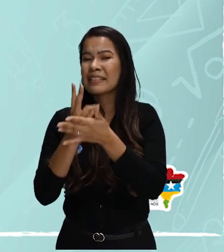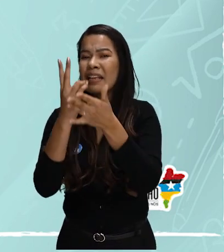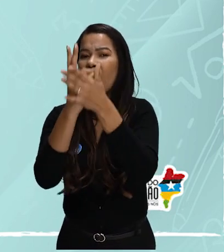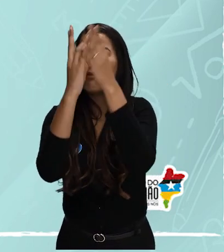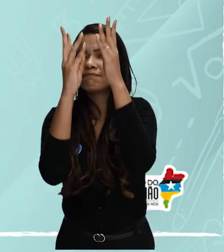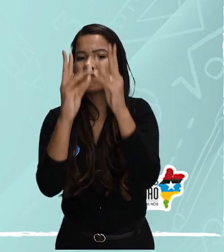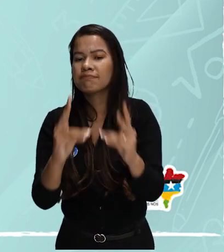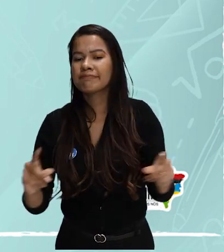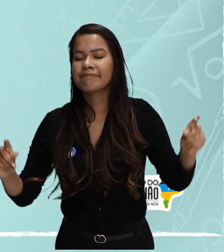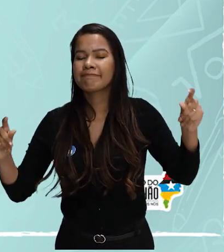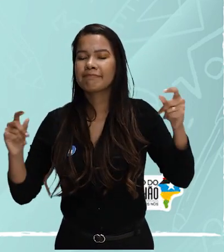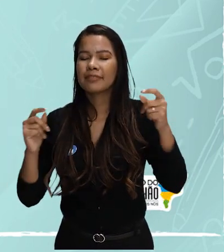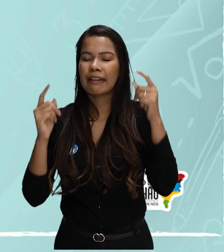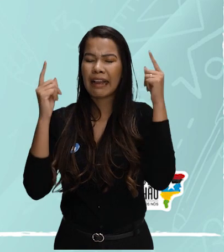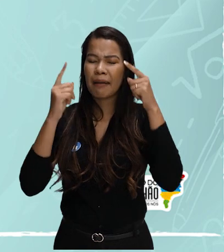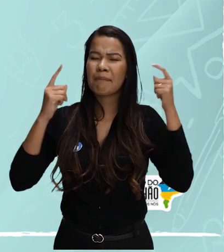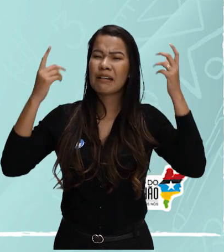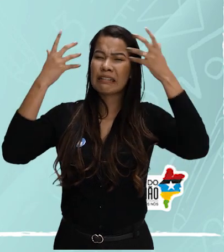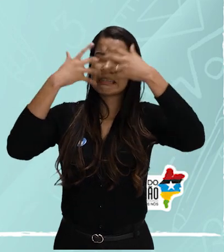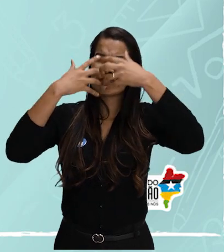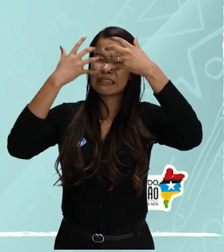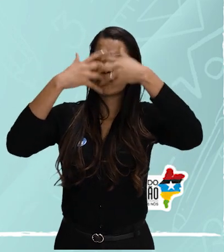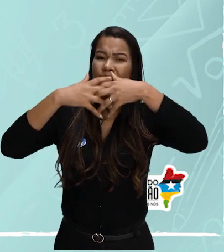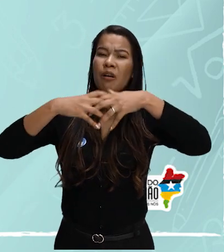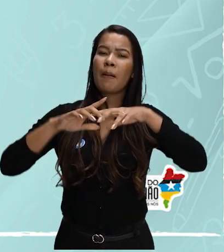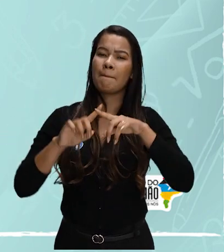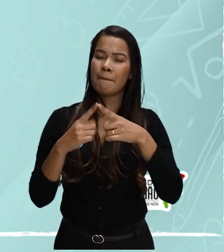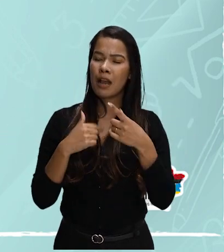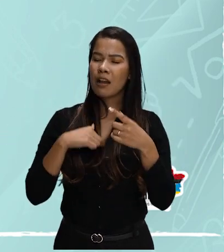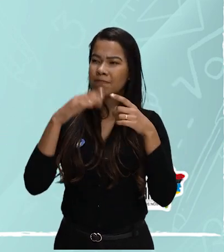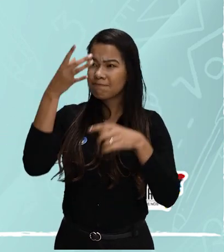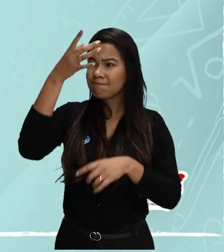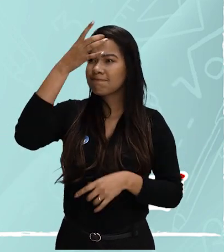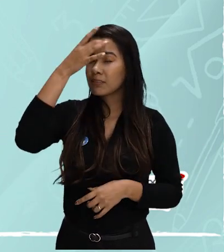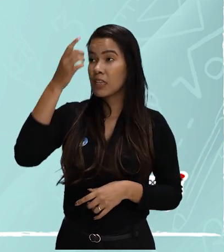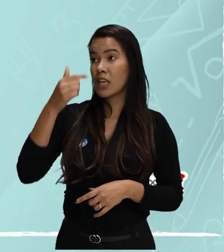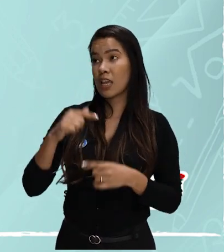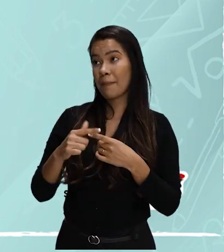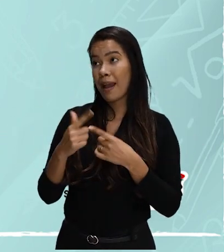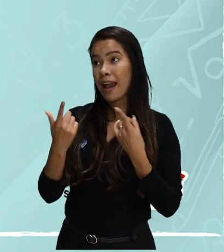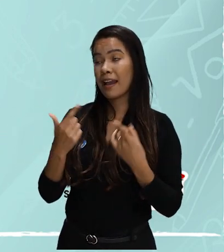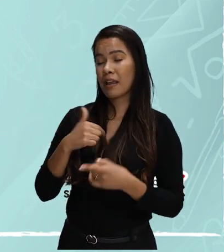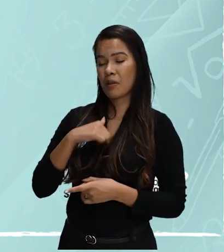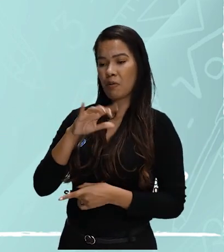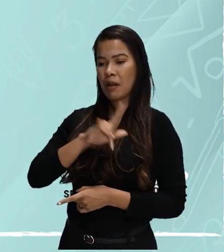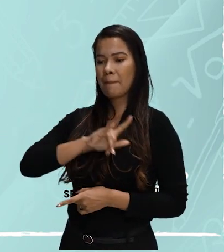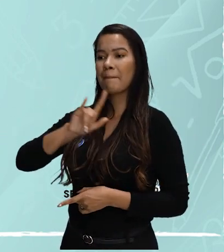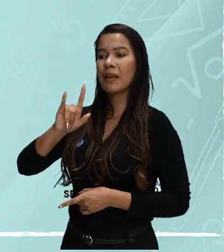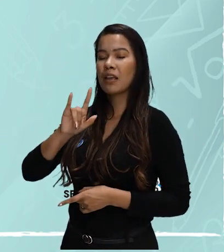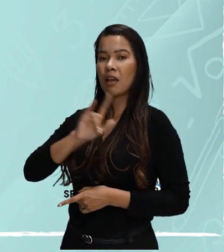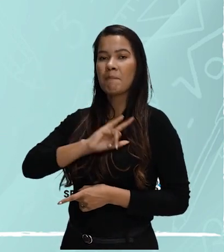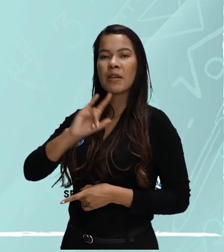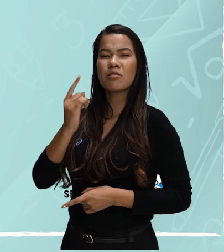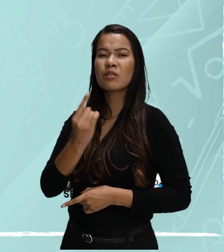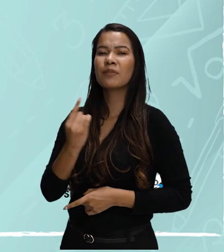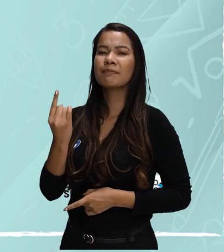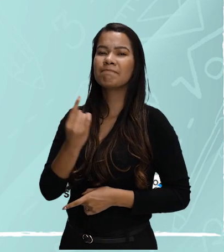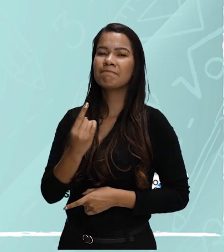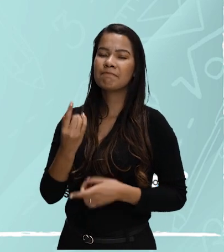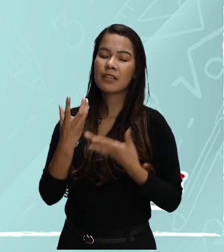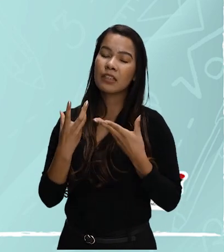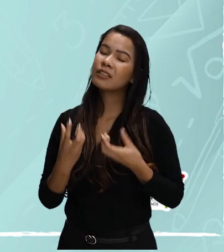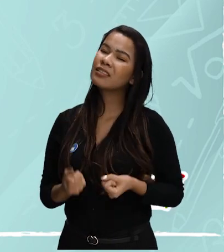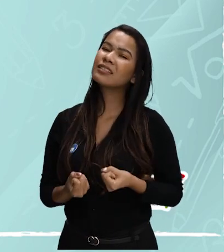e na cabeça deu nó. Mas eu estou bem consciente. Mas amei sozinha. mas por dois. Me conformei